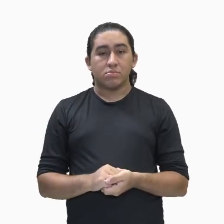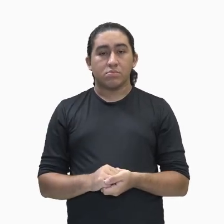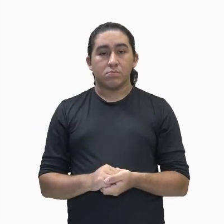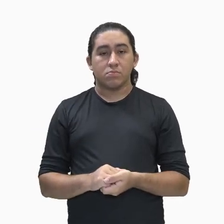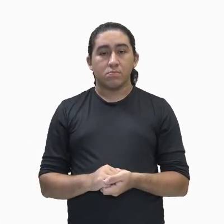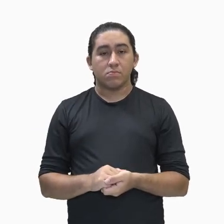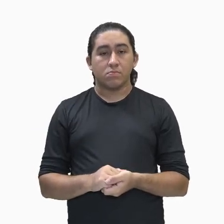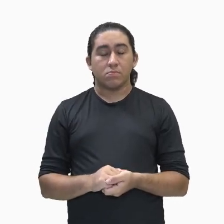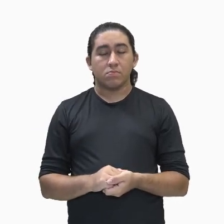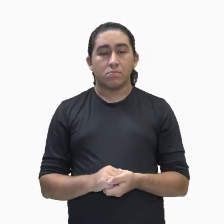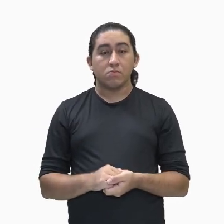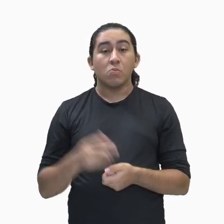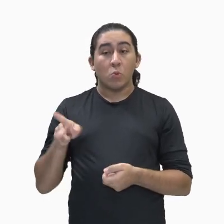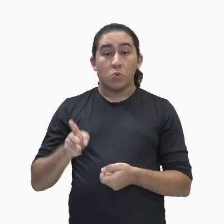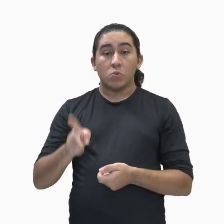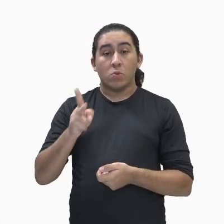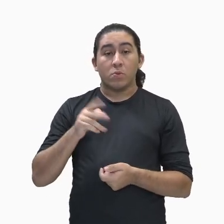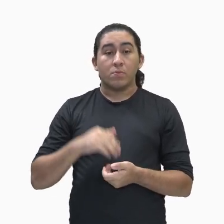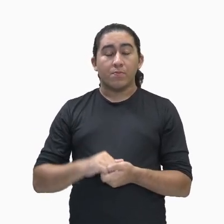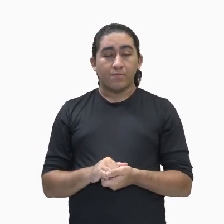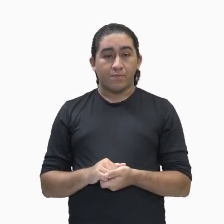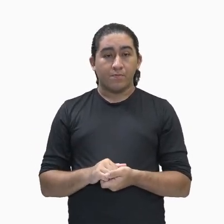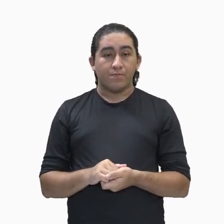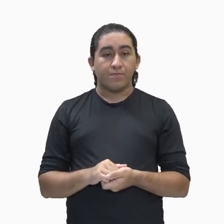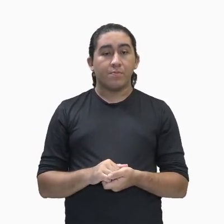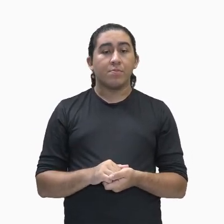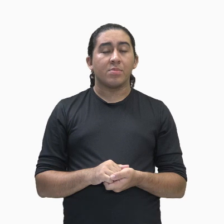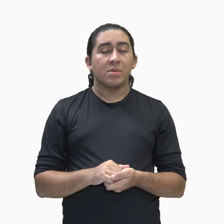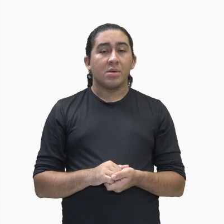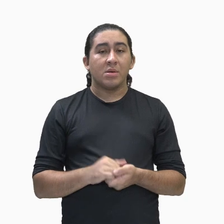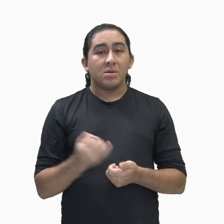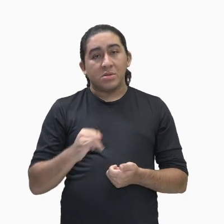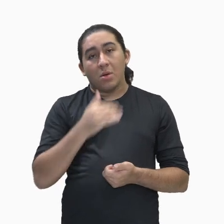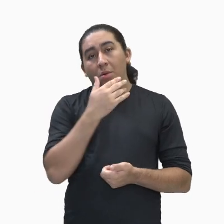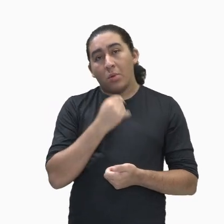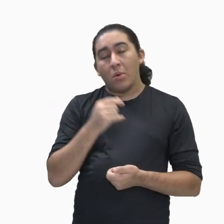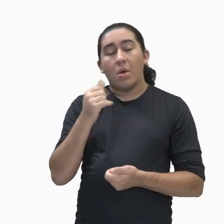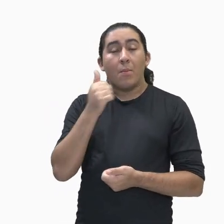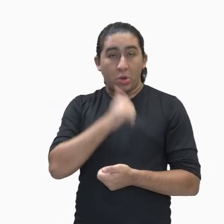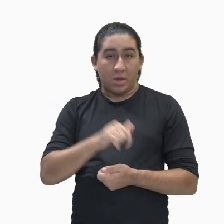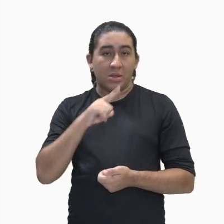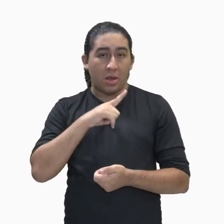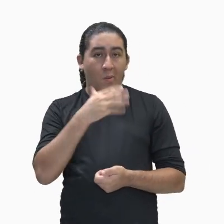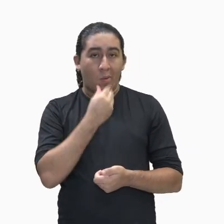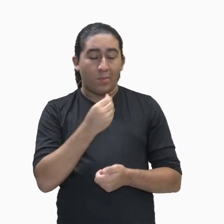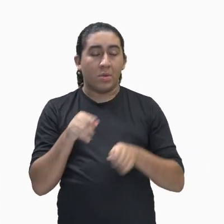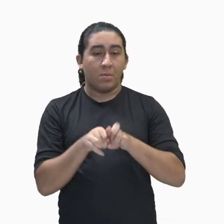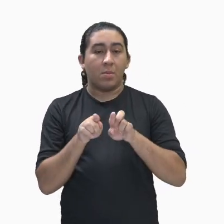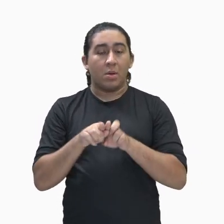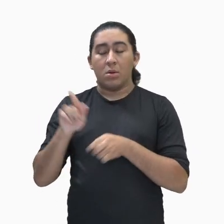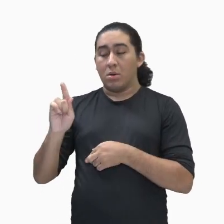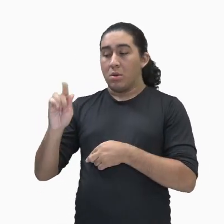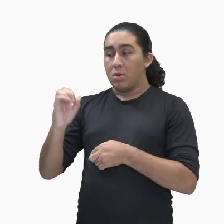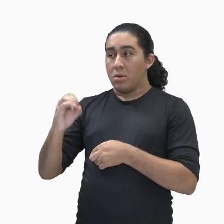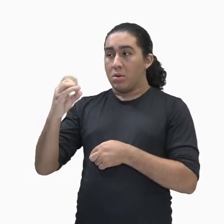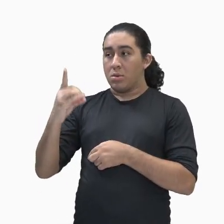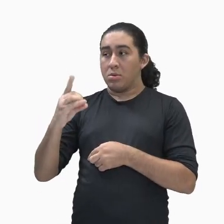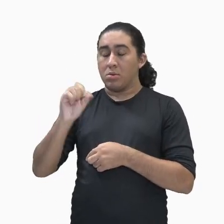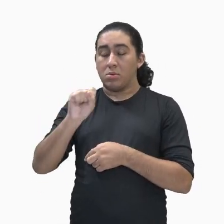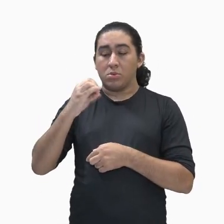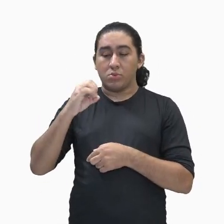né, tem sempre essa relação aí com Deus, não é? Que a madrinha e o padrinho abençoam a criança, não é? Então, por isso que tem a palavra God aí.